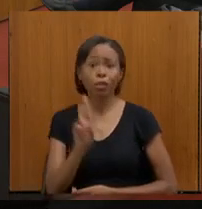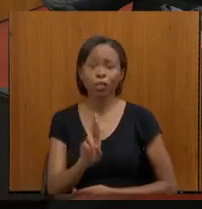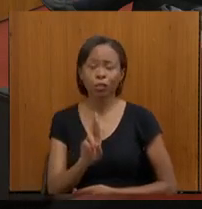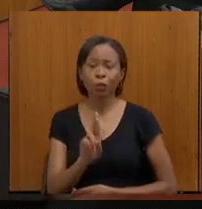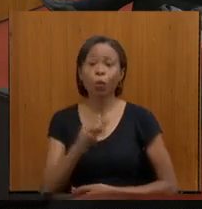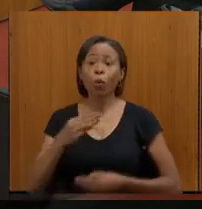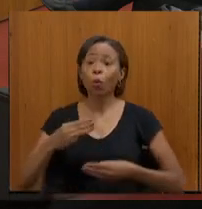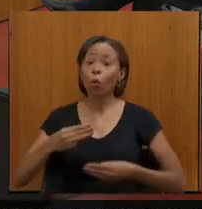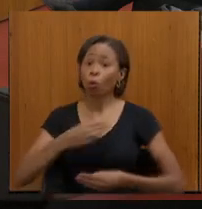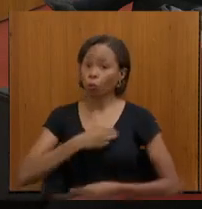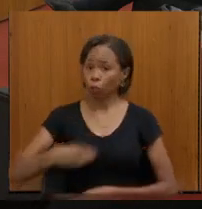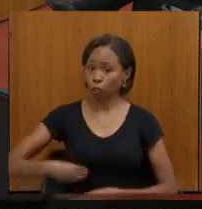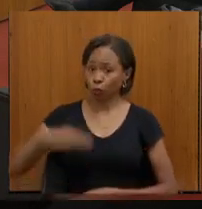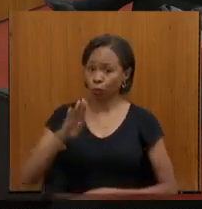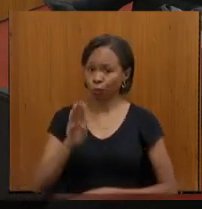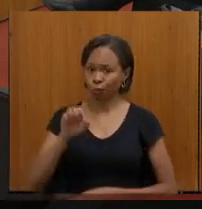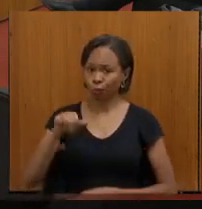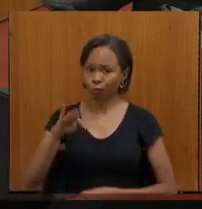Albuquerque